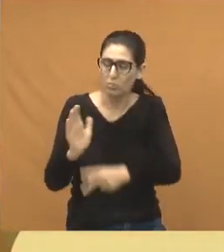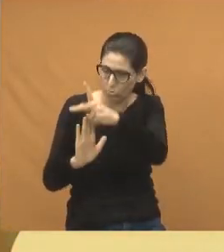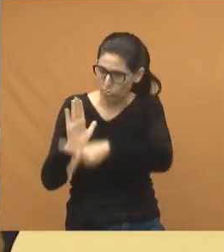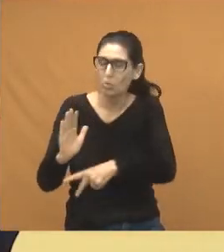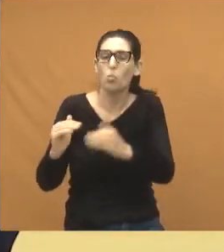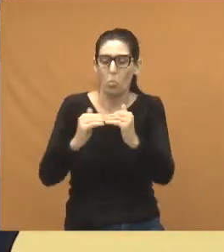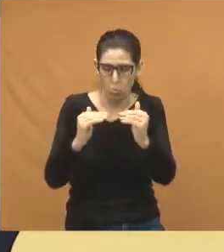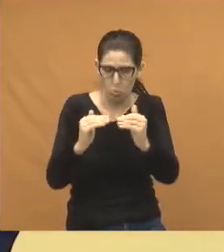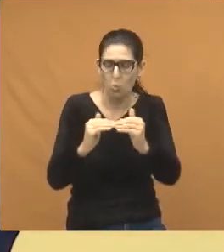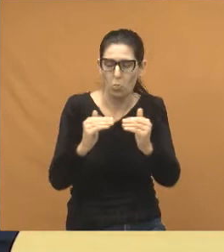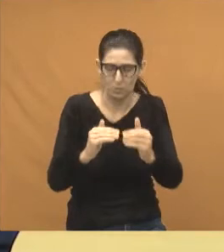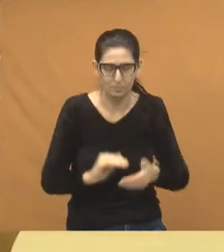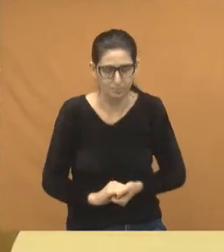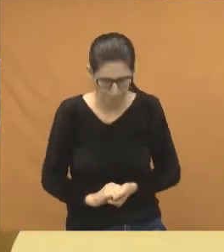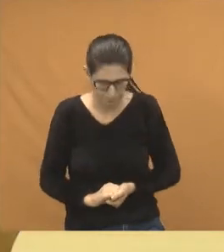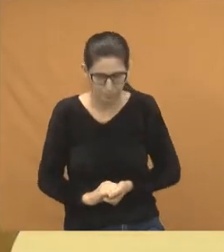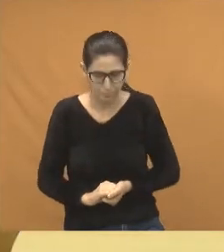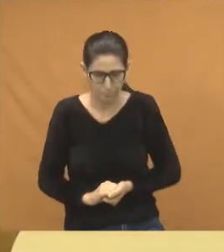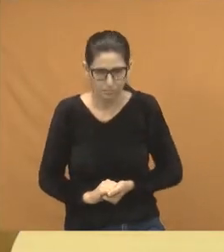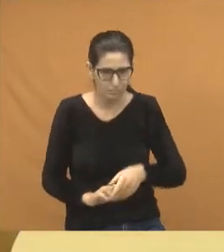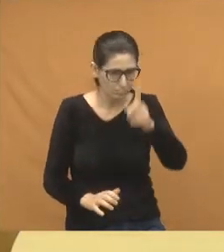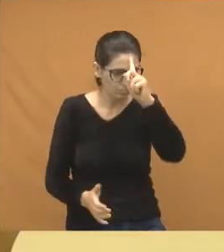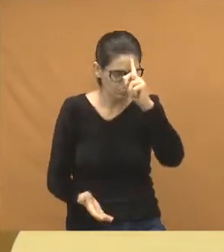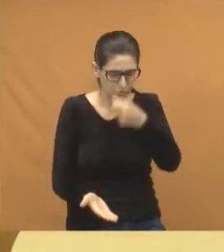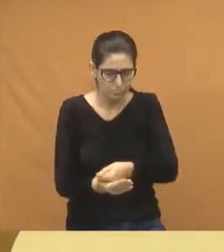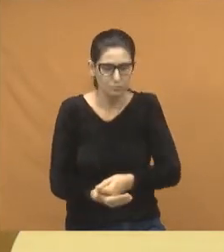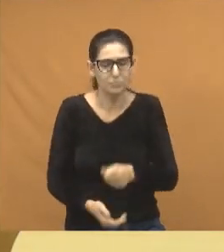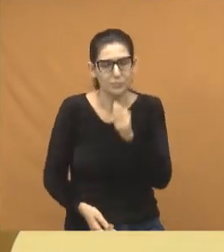O projeto continua em discussão.